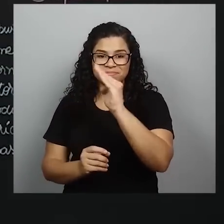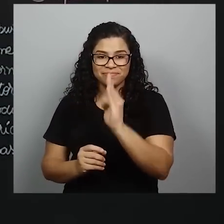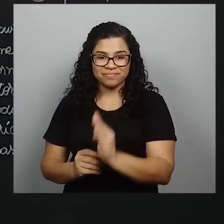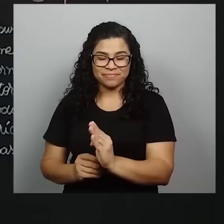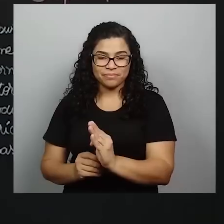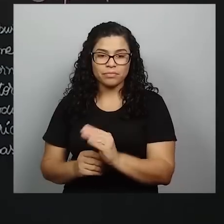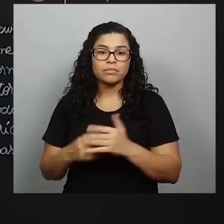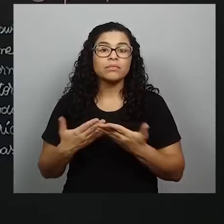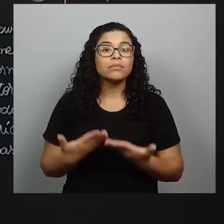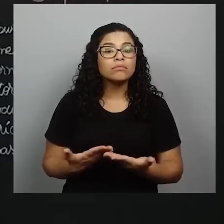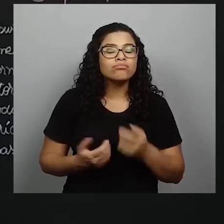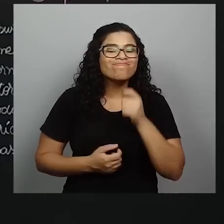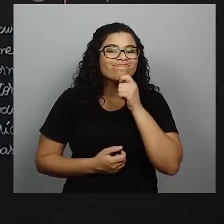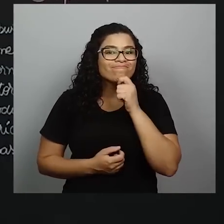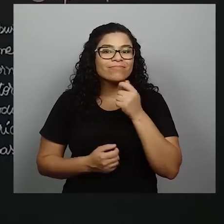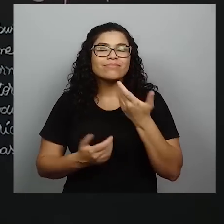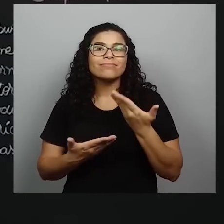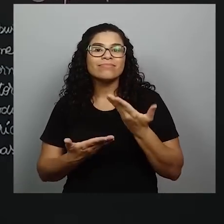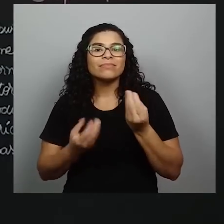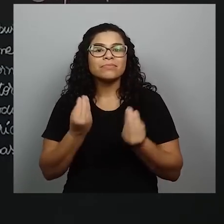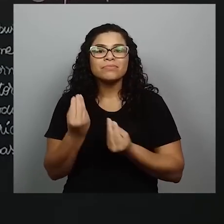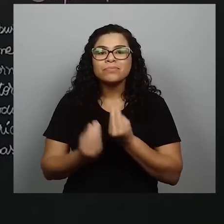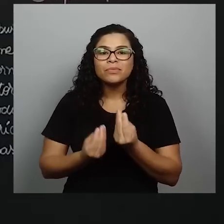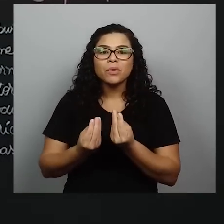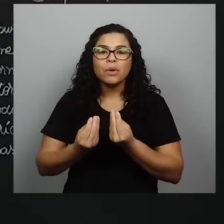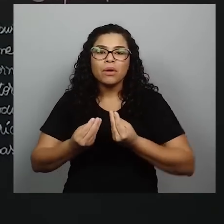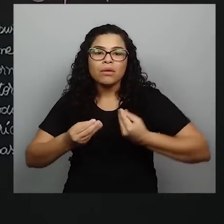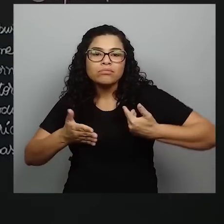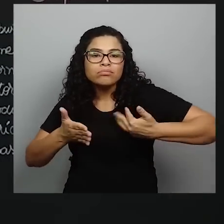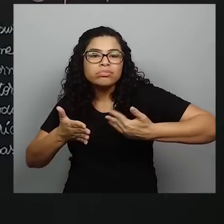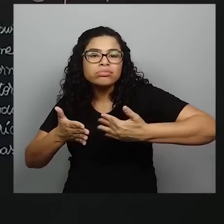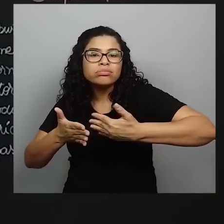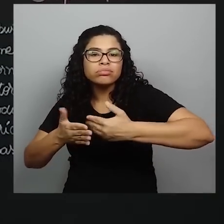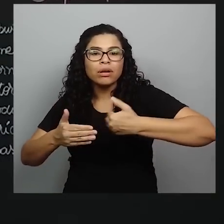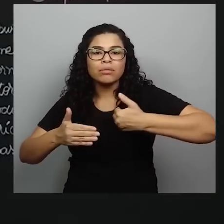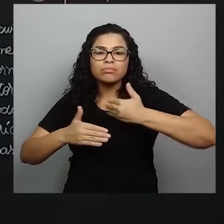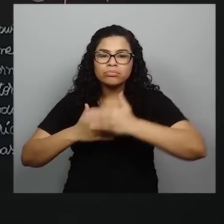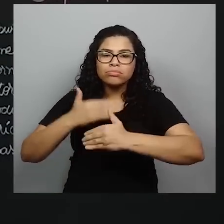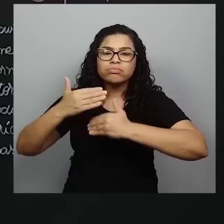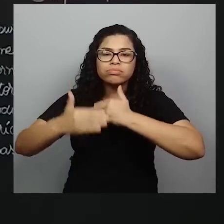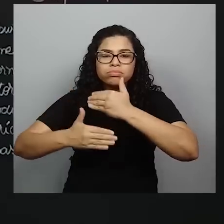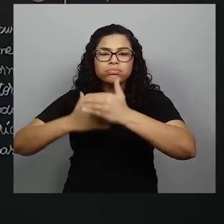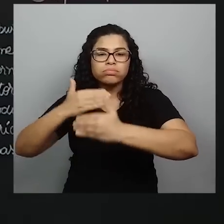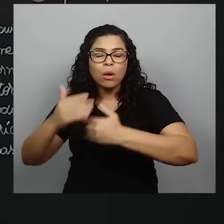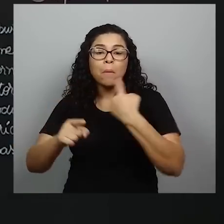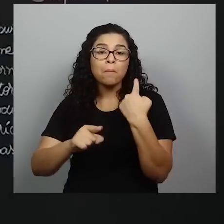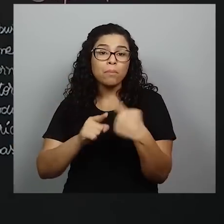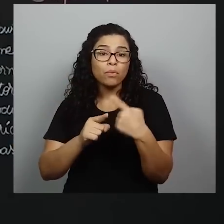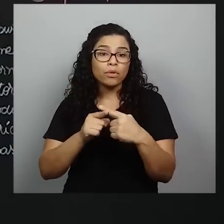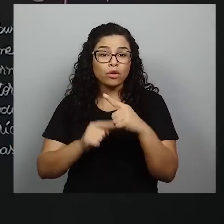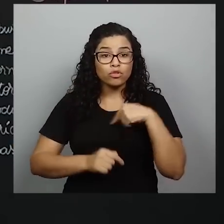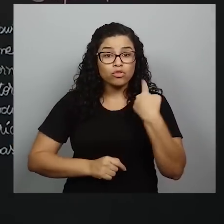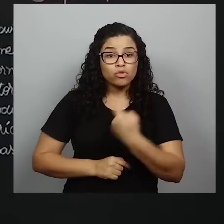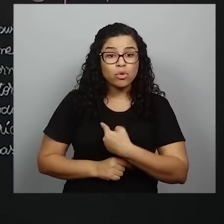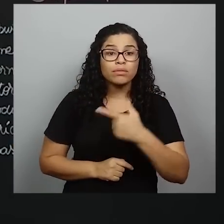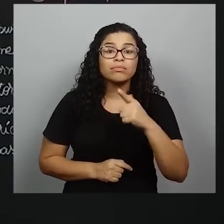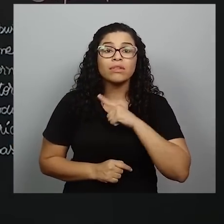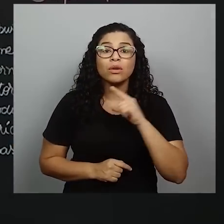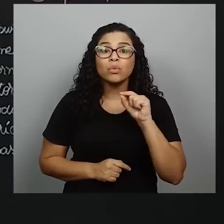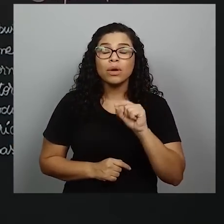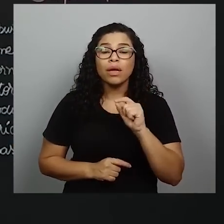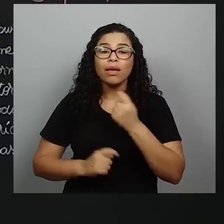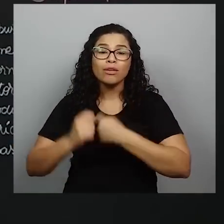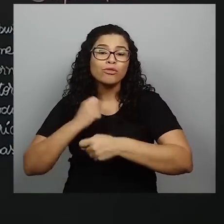interno, ele ainda é um comércio em crescimento, pois nós temos aí